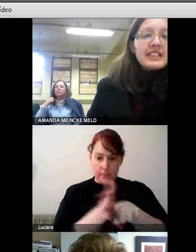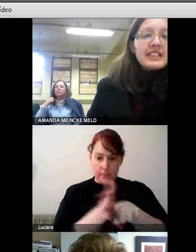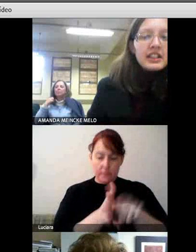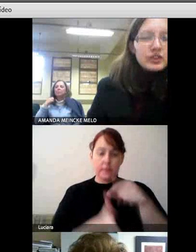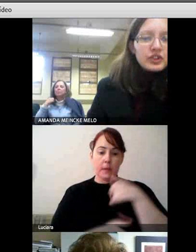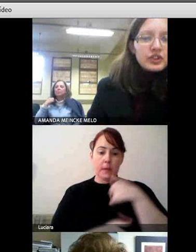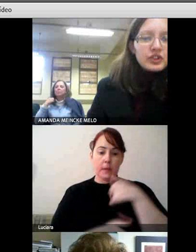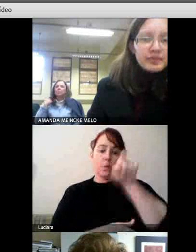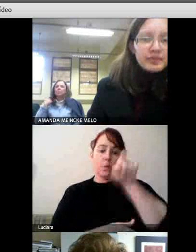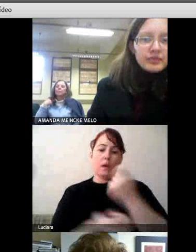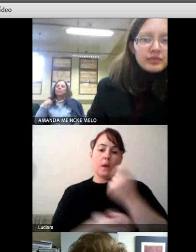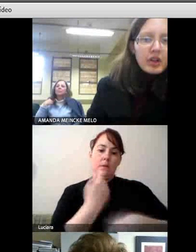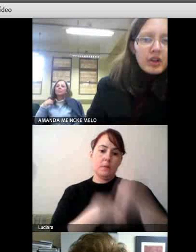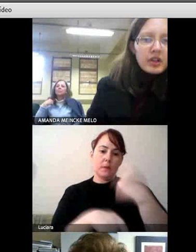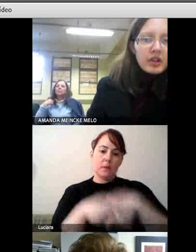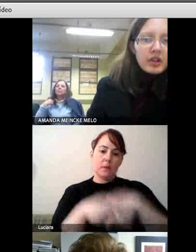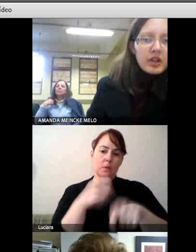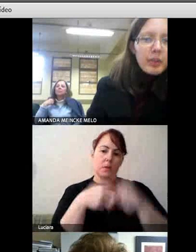12 anos.